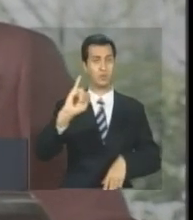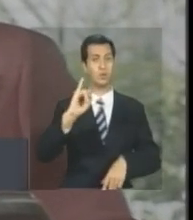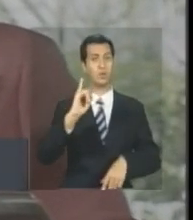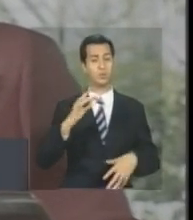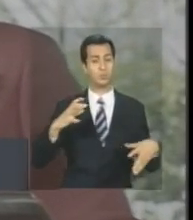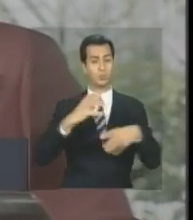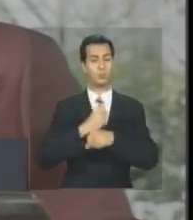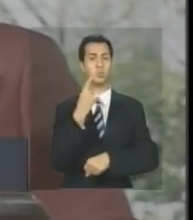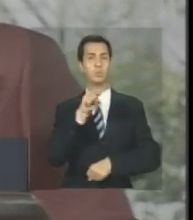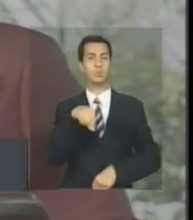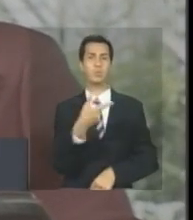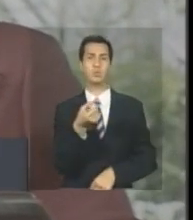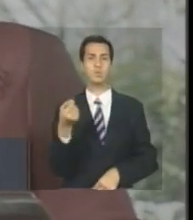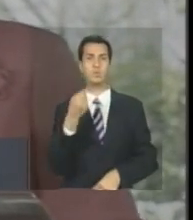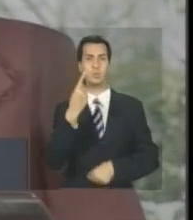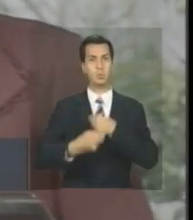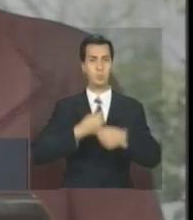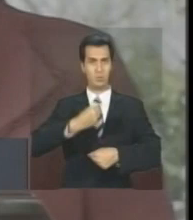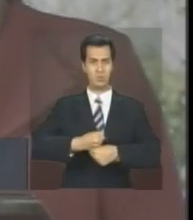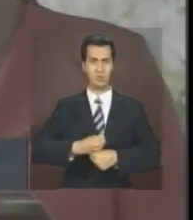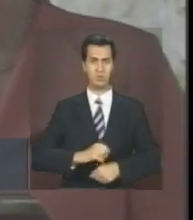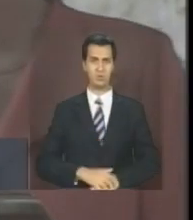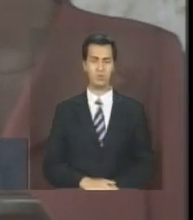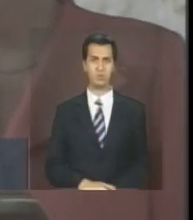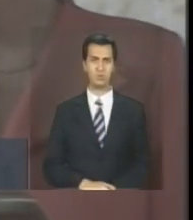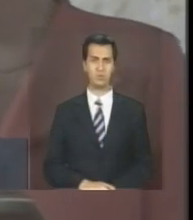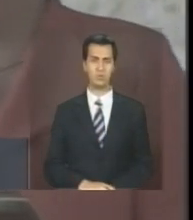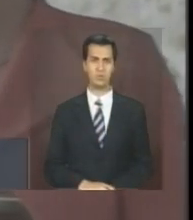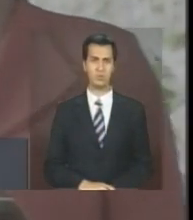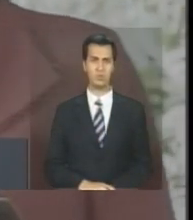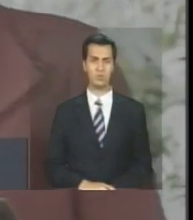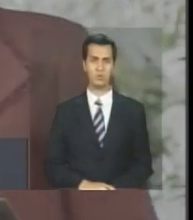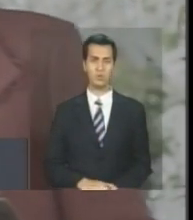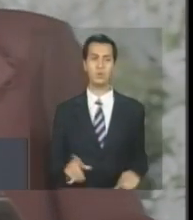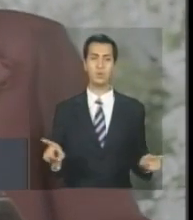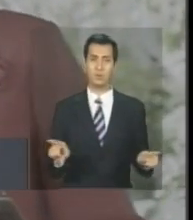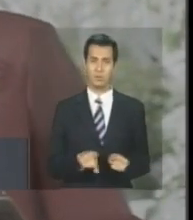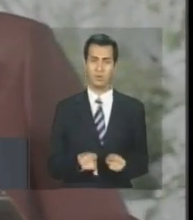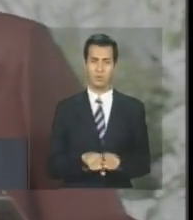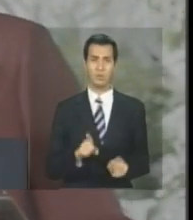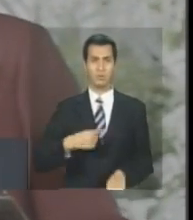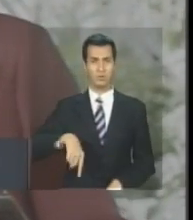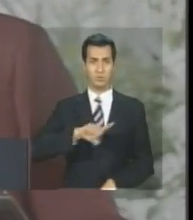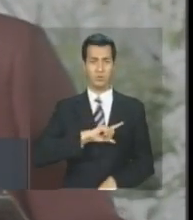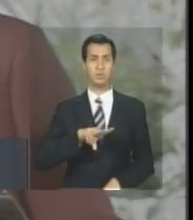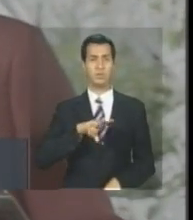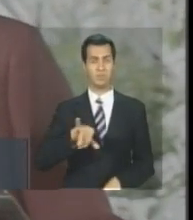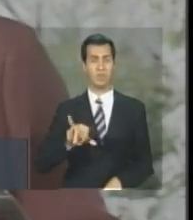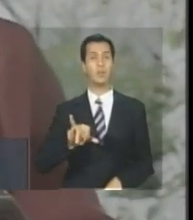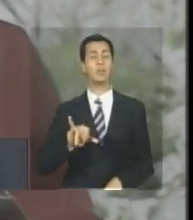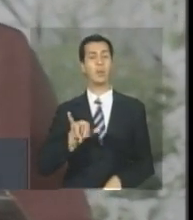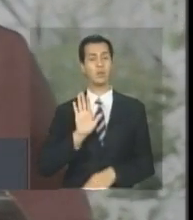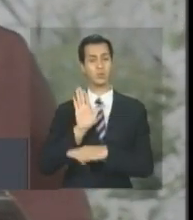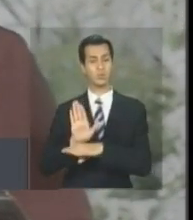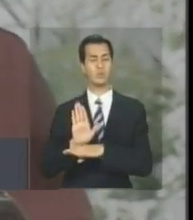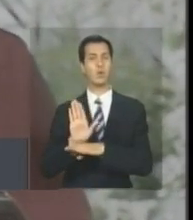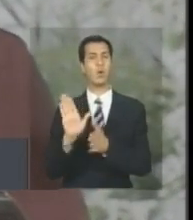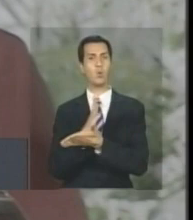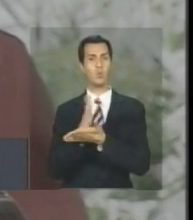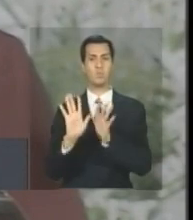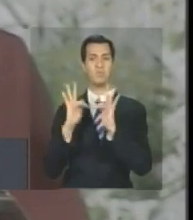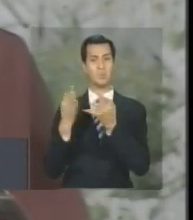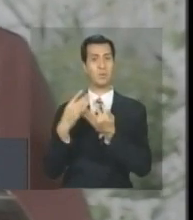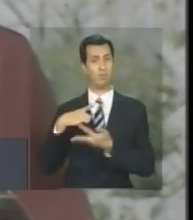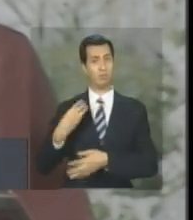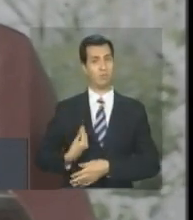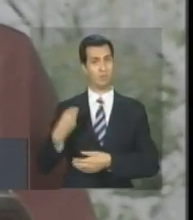1.200 familles haïtiennes par an. Do mesmo modo, legalizaremos as que já se encontram no Brasil. De la même